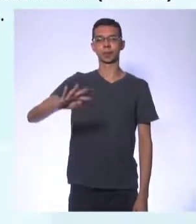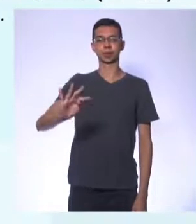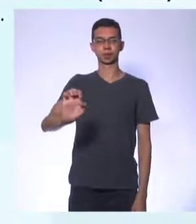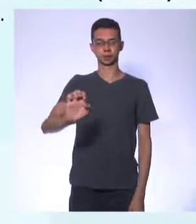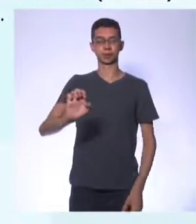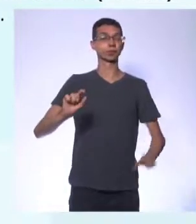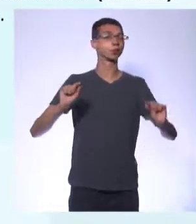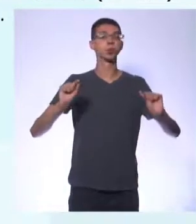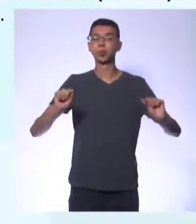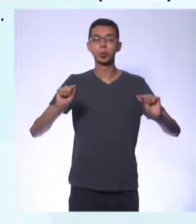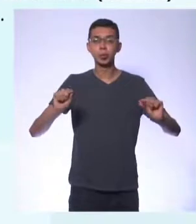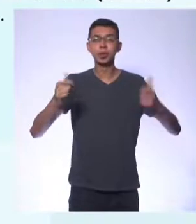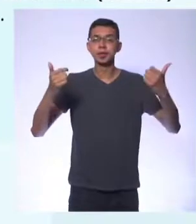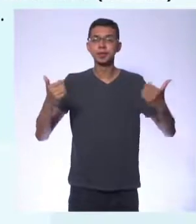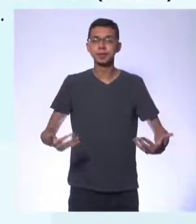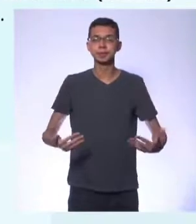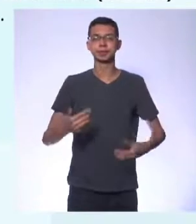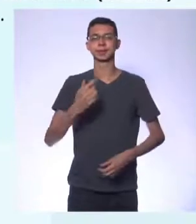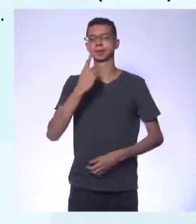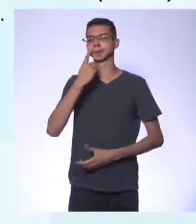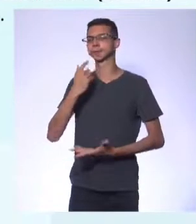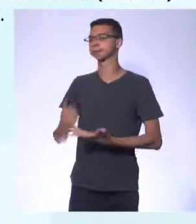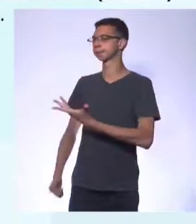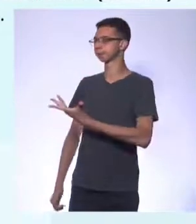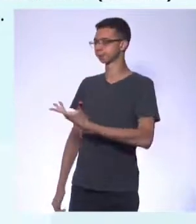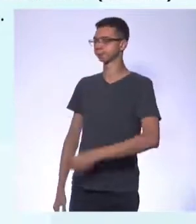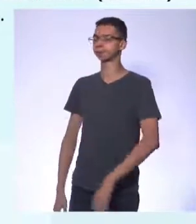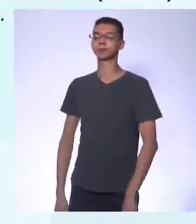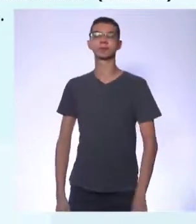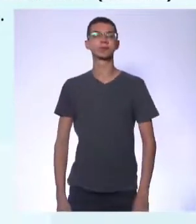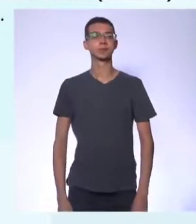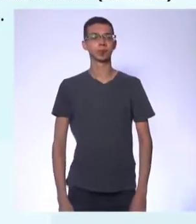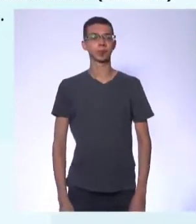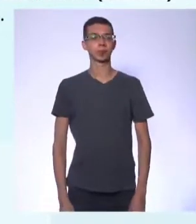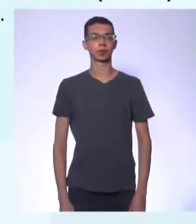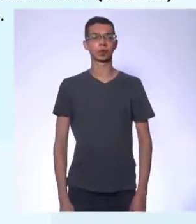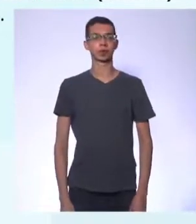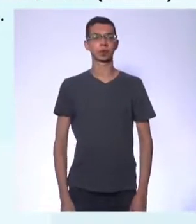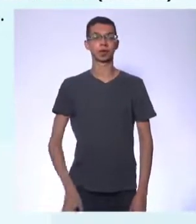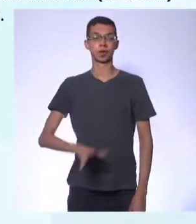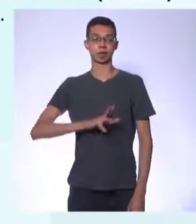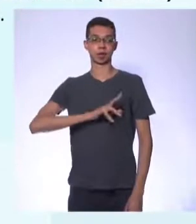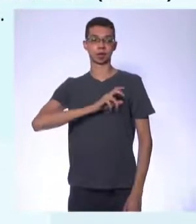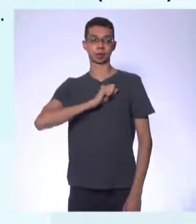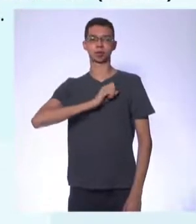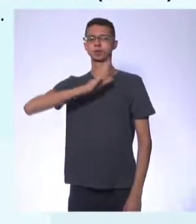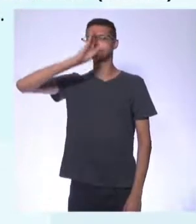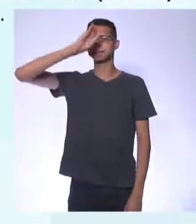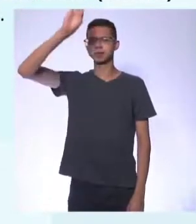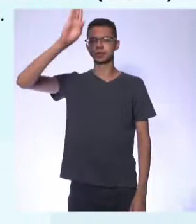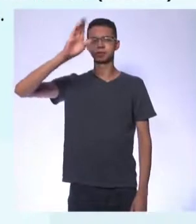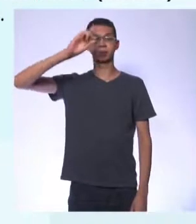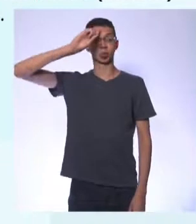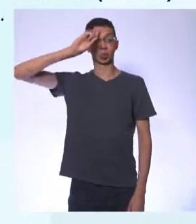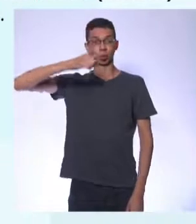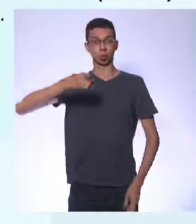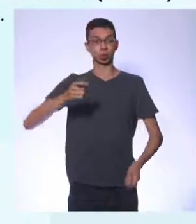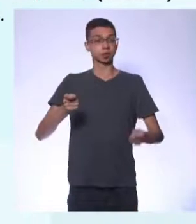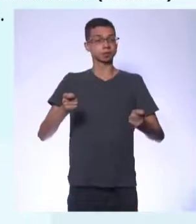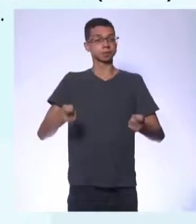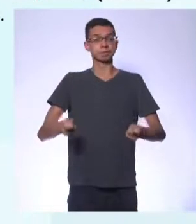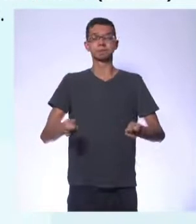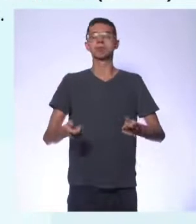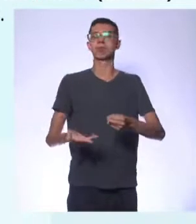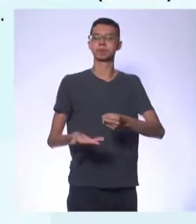princípio, a ordem como base e o progresso por fim. Tanto é que algumas pessoas defendiam